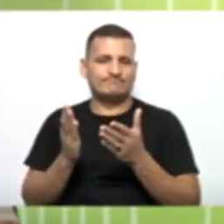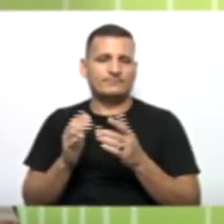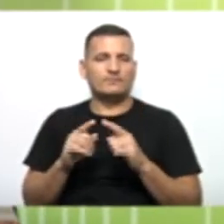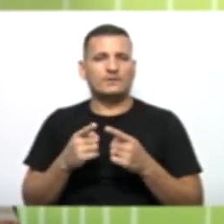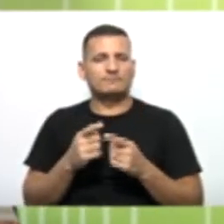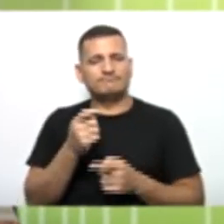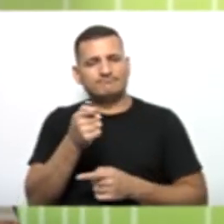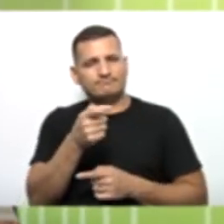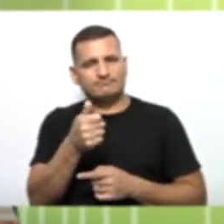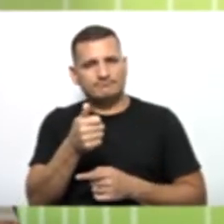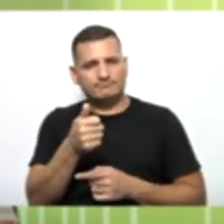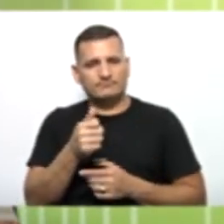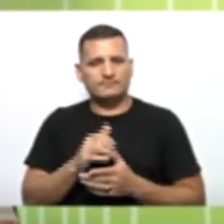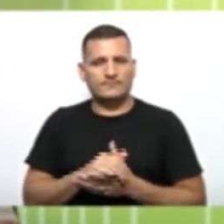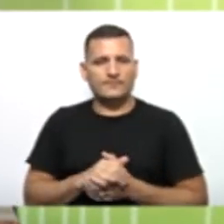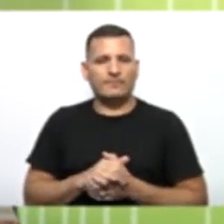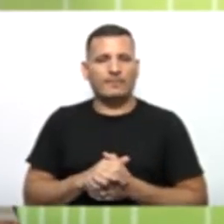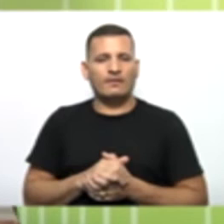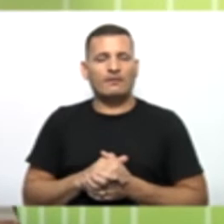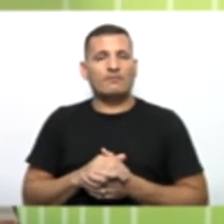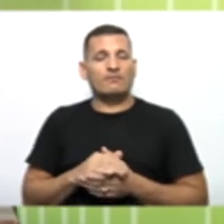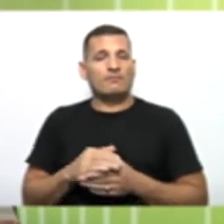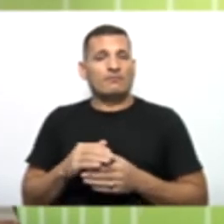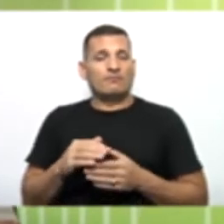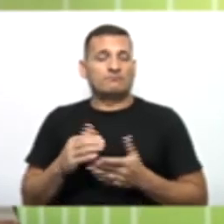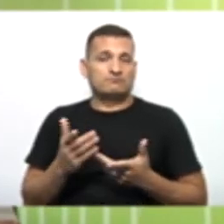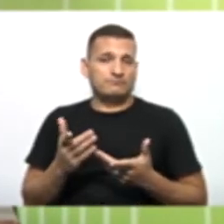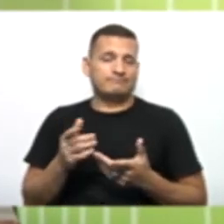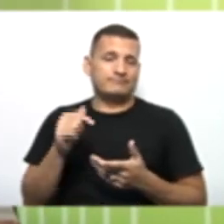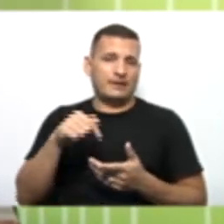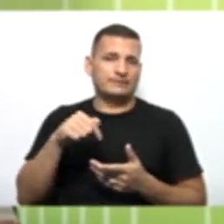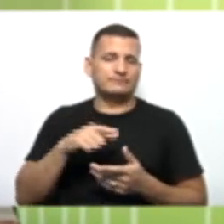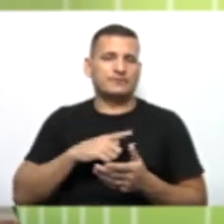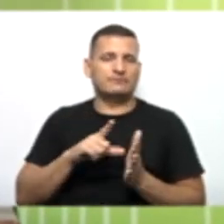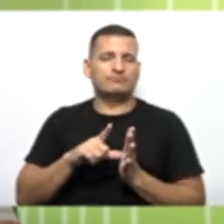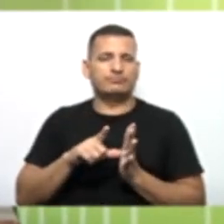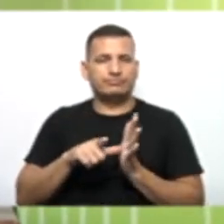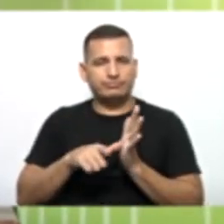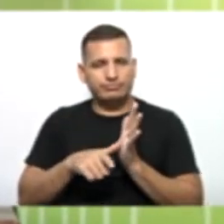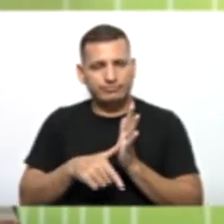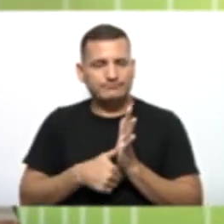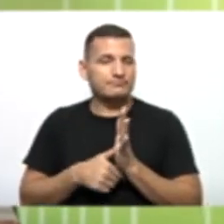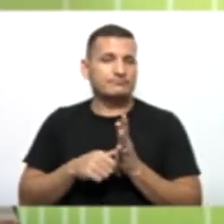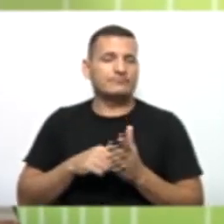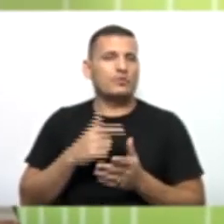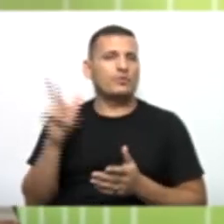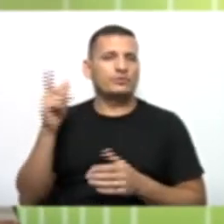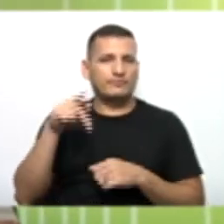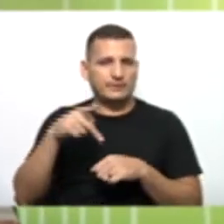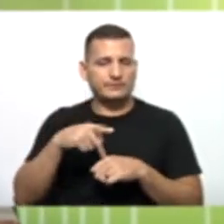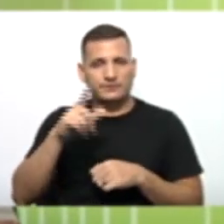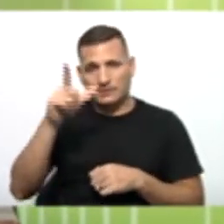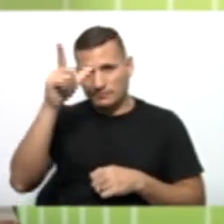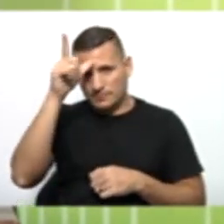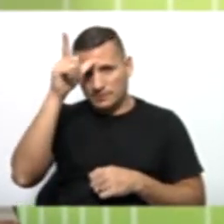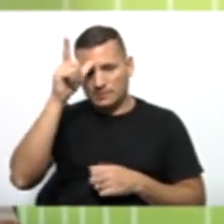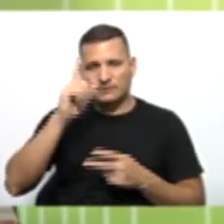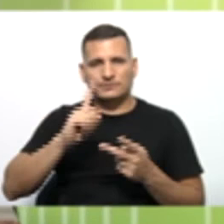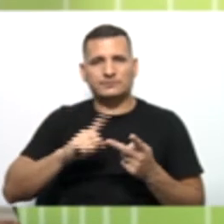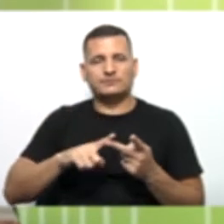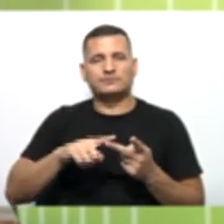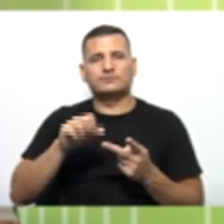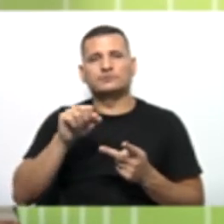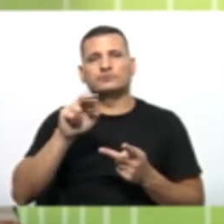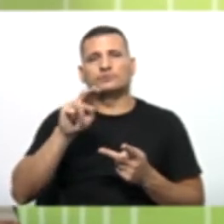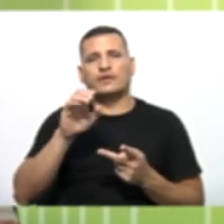muito poucos. Nós estamos muito longe de países como a Alemanha, Suíça, Suécia, que são países muito mais